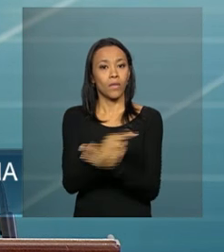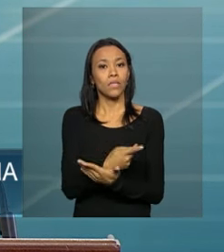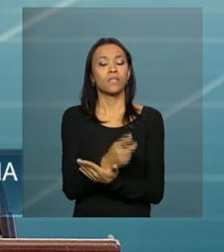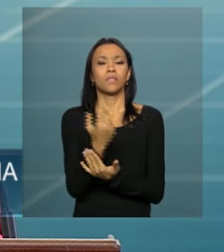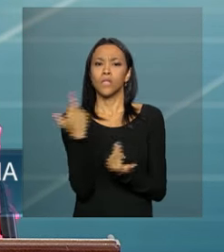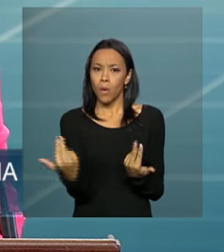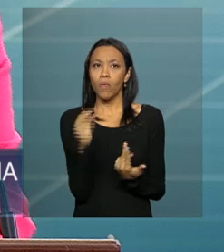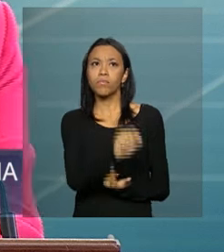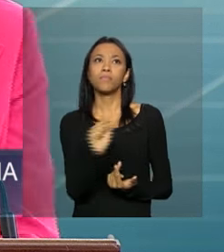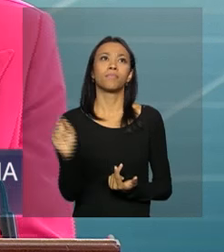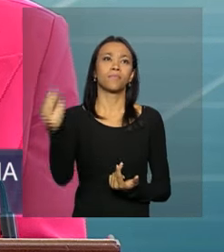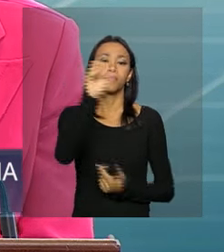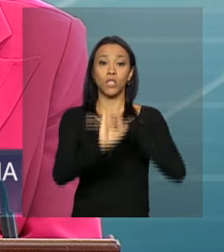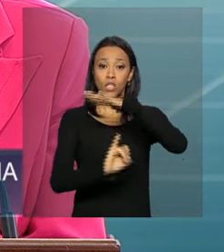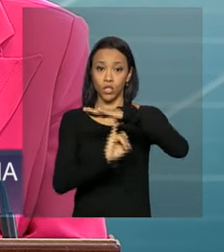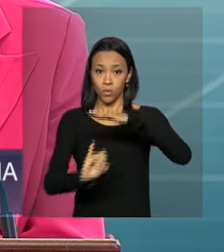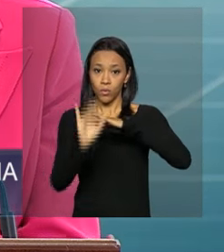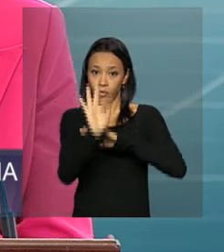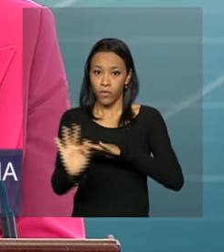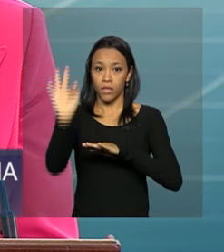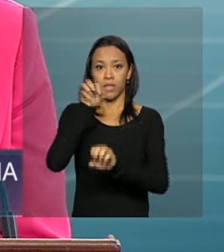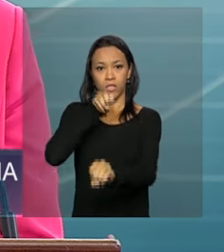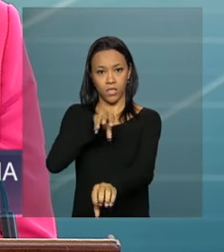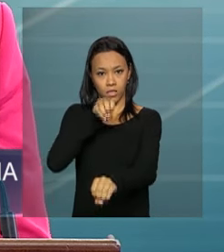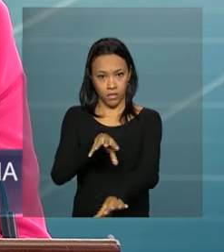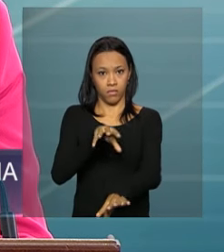institutos federais de ensino técnico.